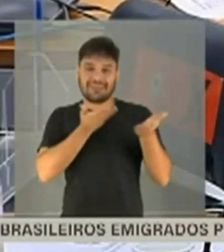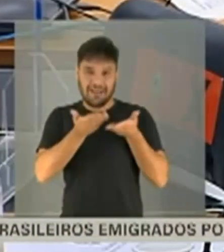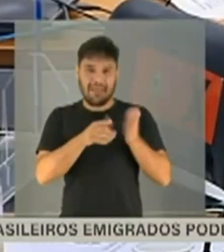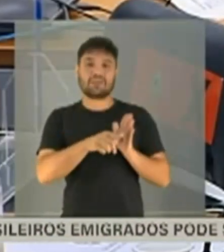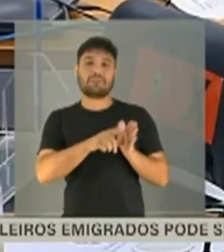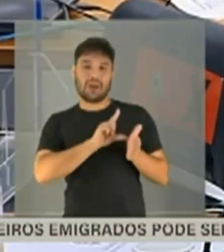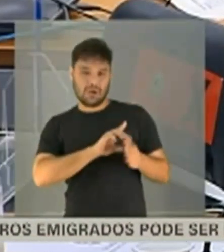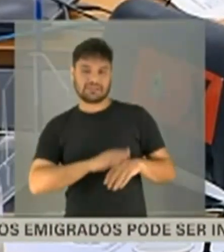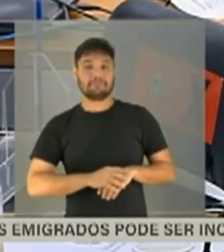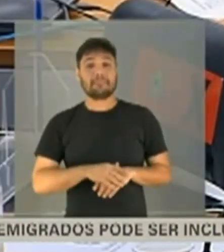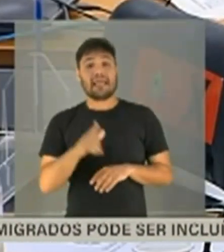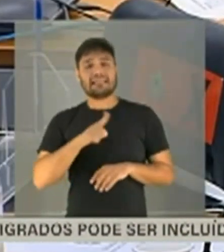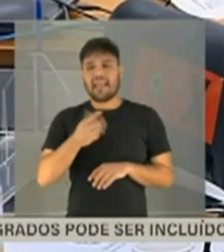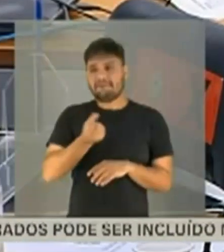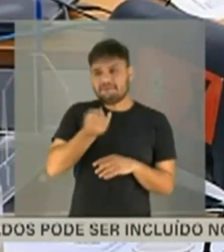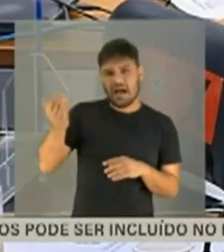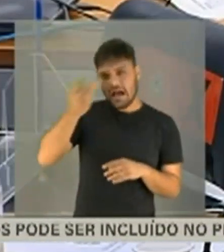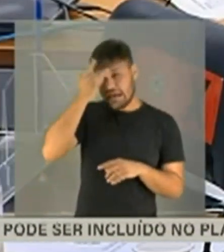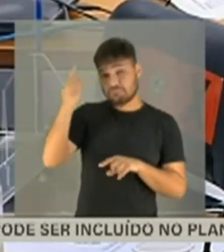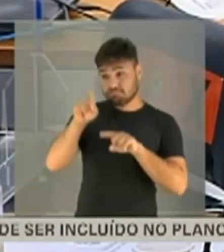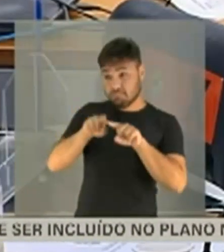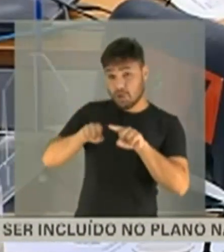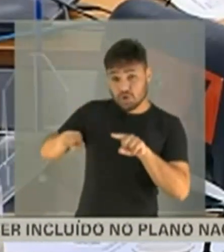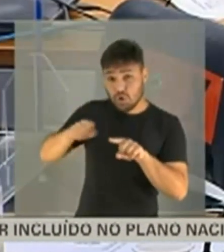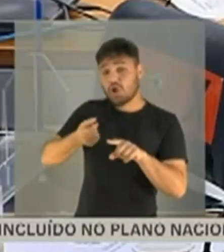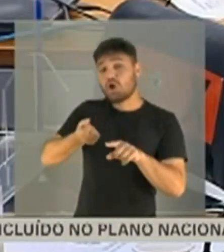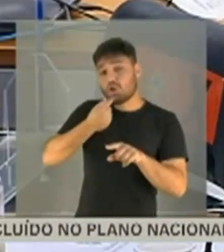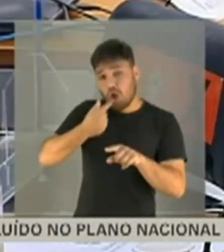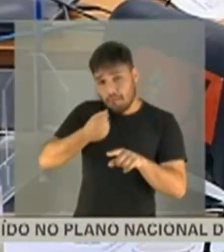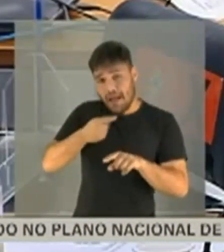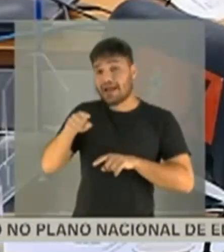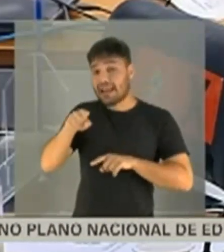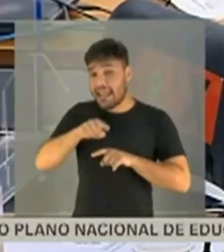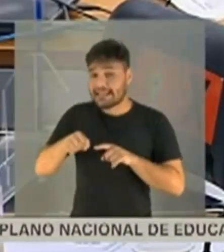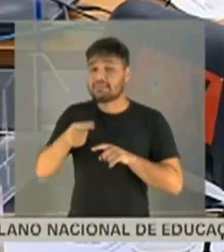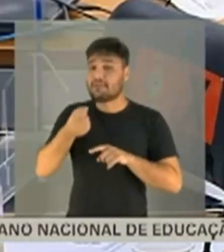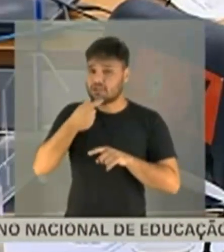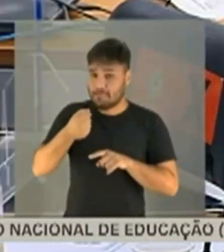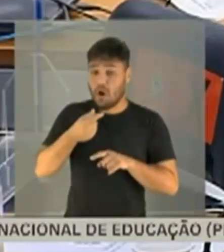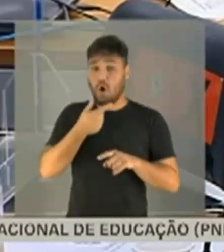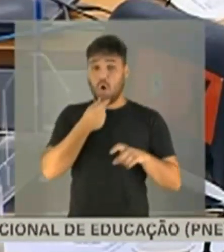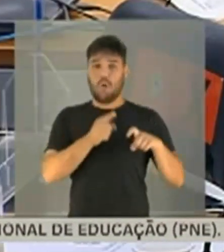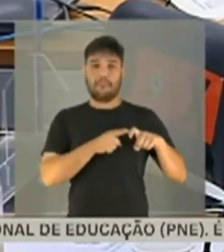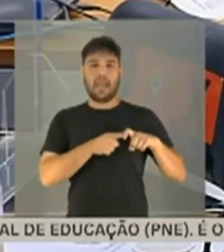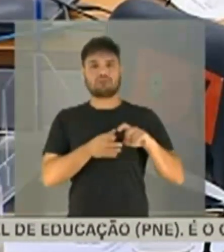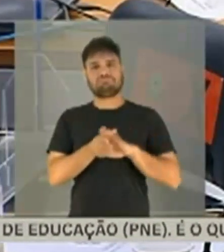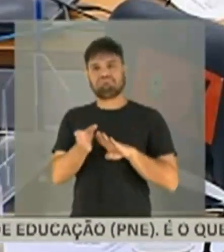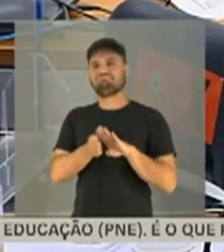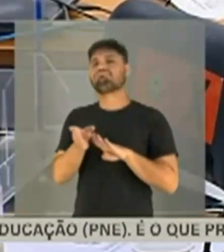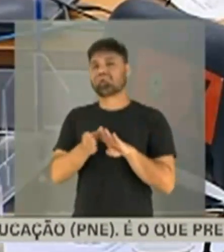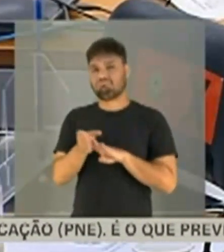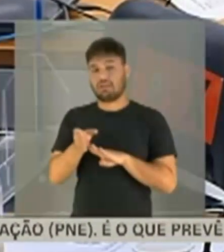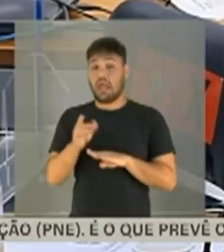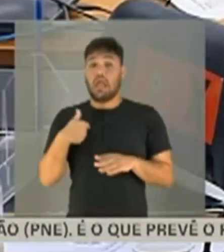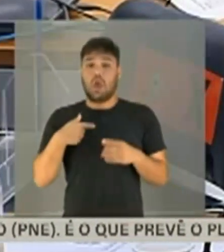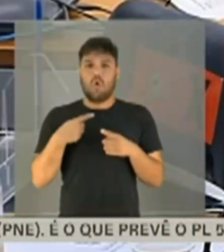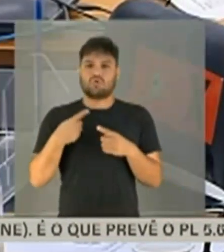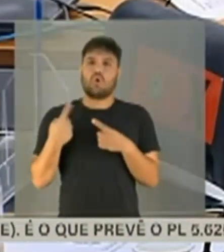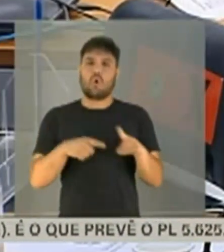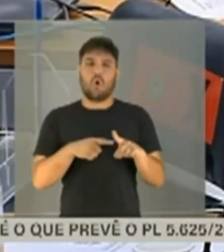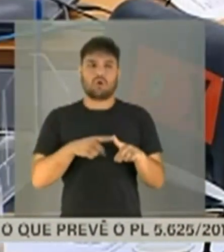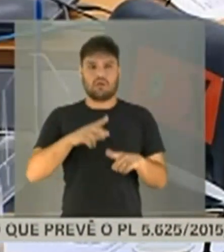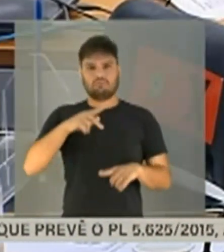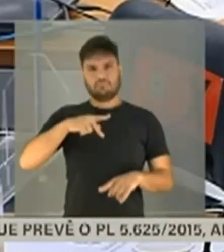sei que são milhões de pessoas que tomaram alguns desses medicamentos, sempre com recomendação médica, sou contra a